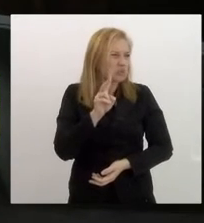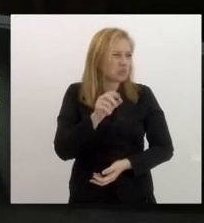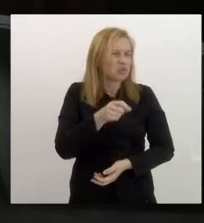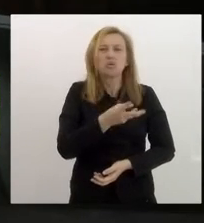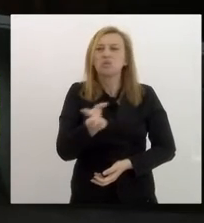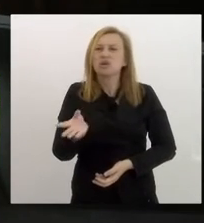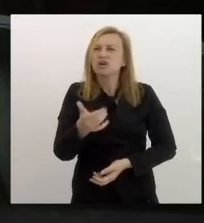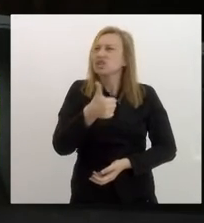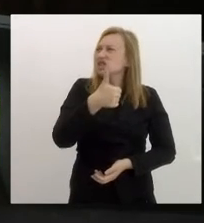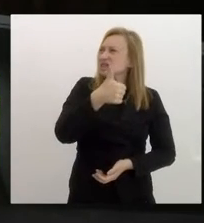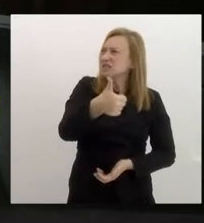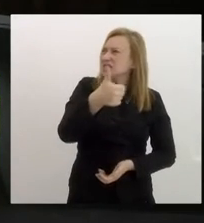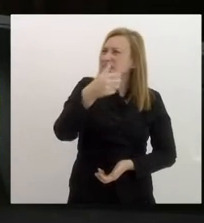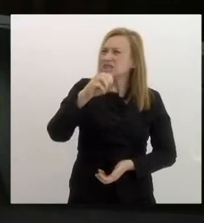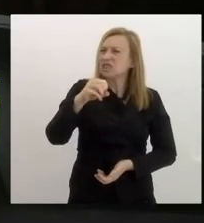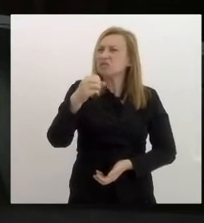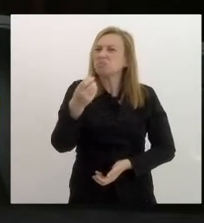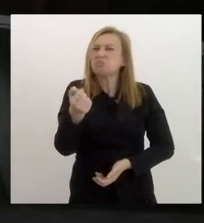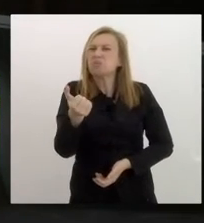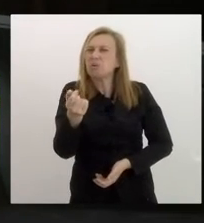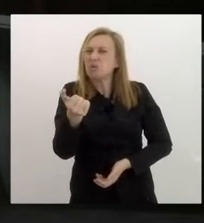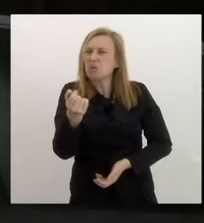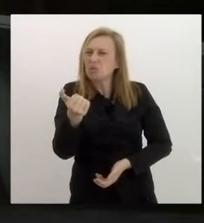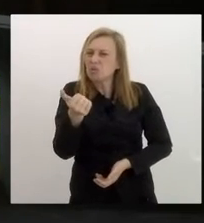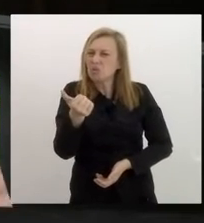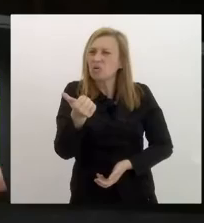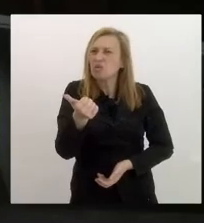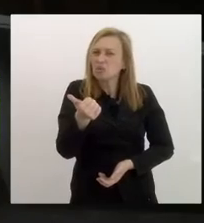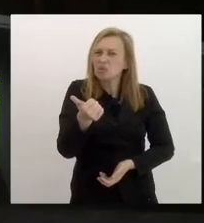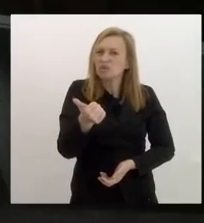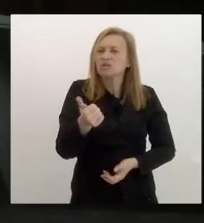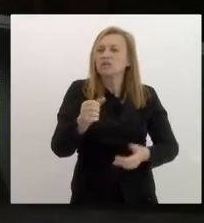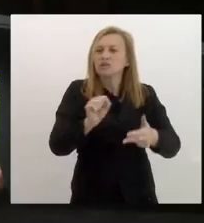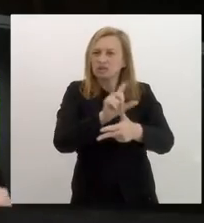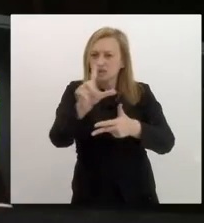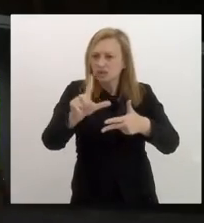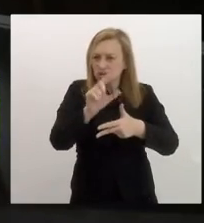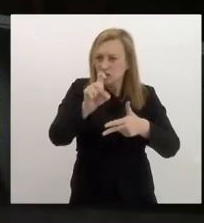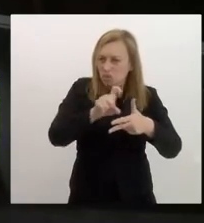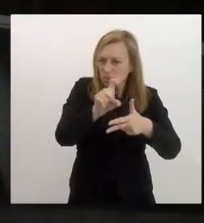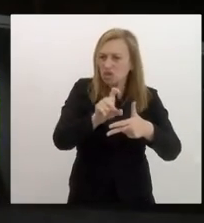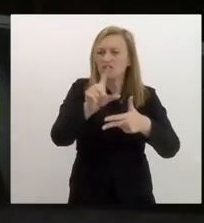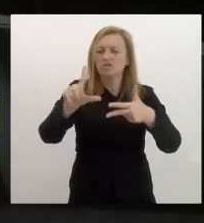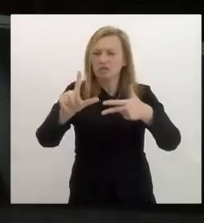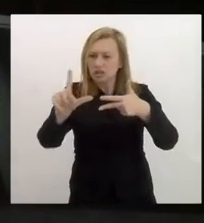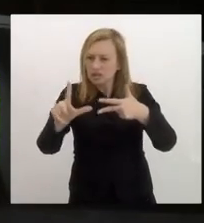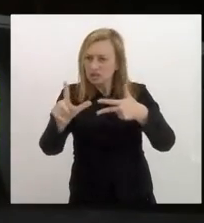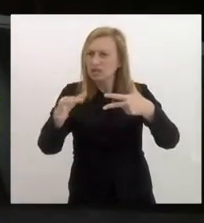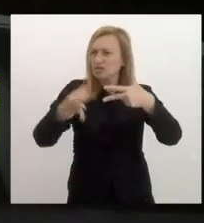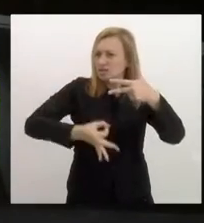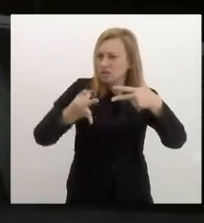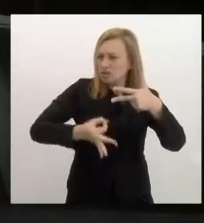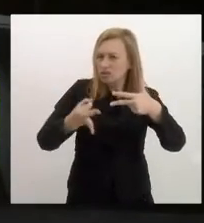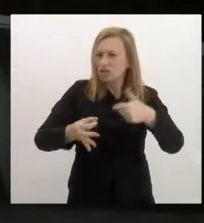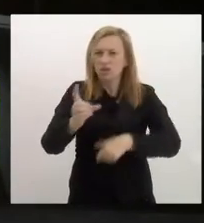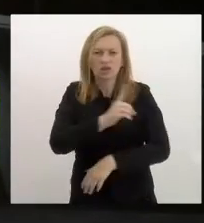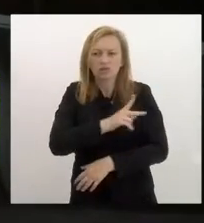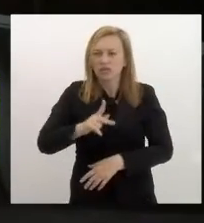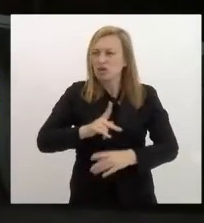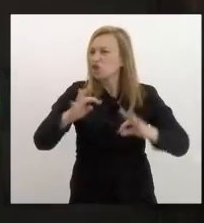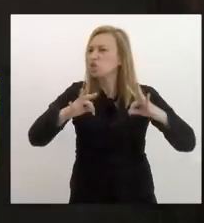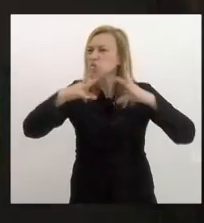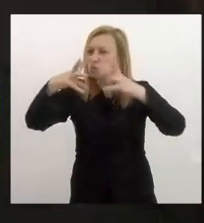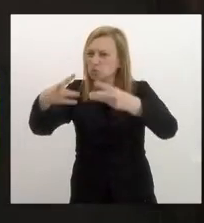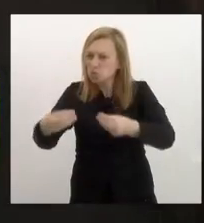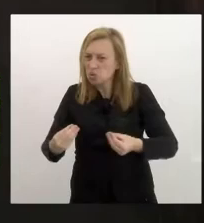e poucos órgãos entre órgãos do executivo legislativo judiciário ministério a defensoria mandar uns para